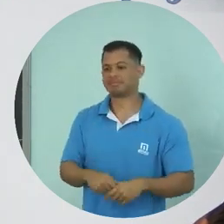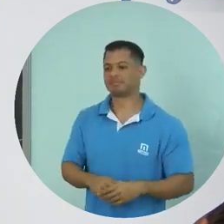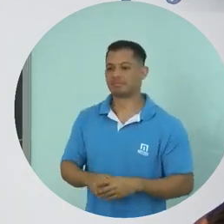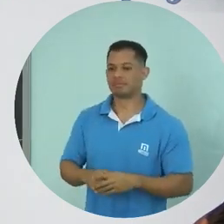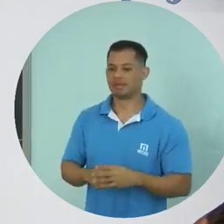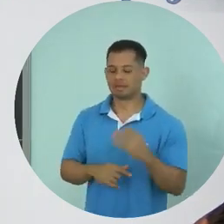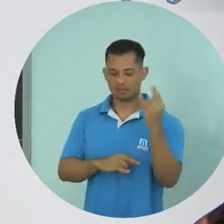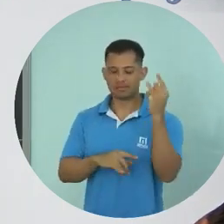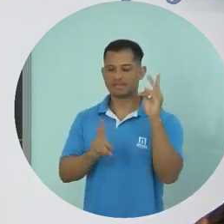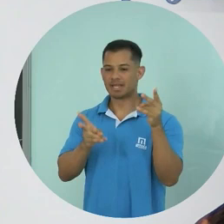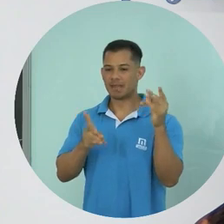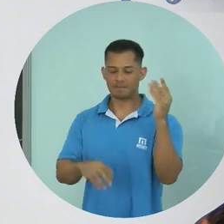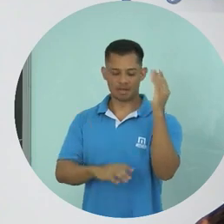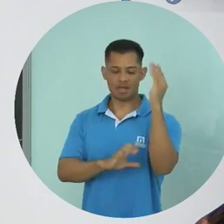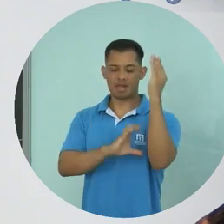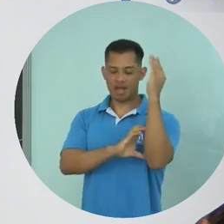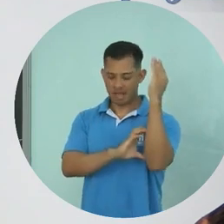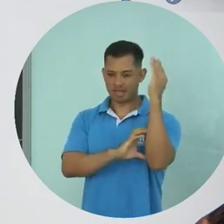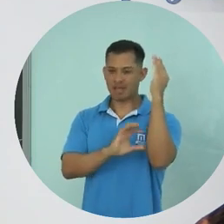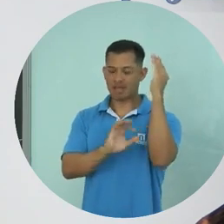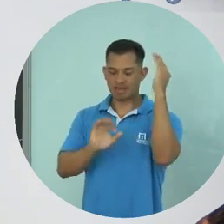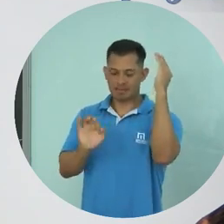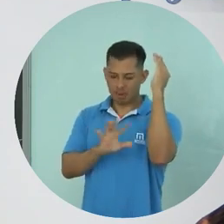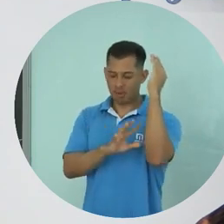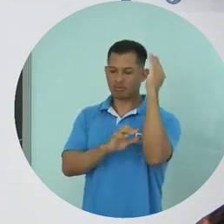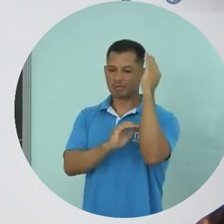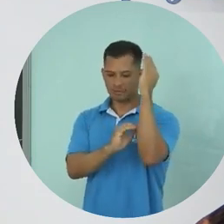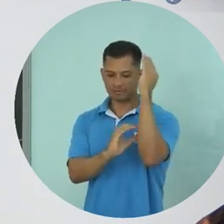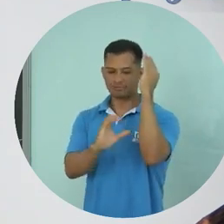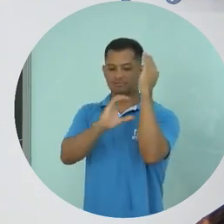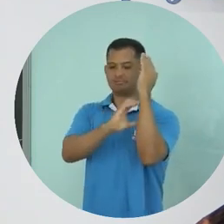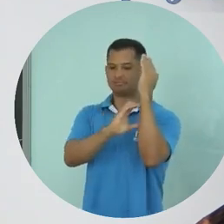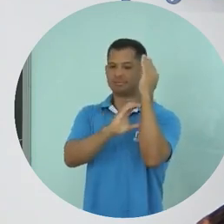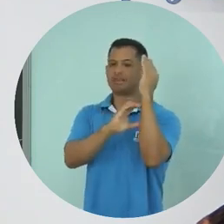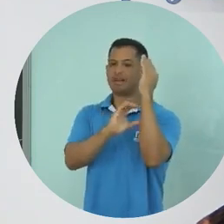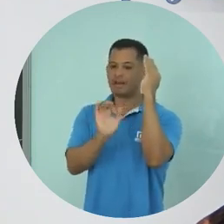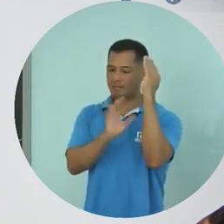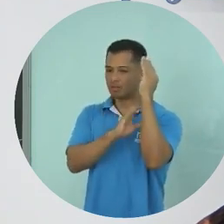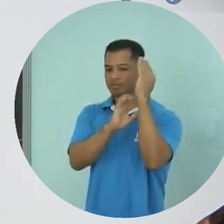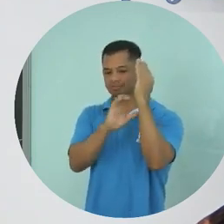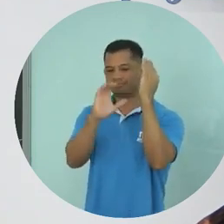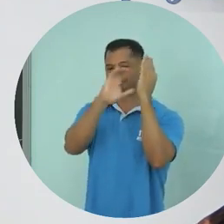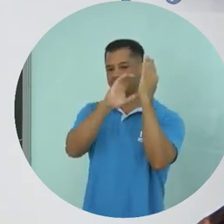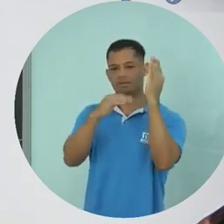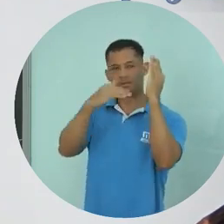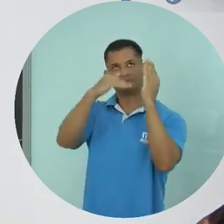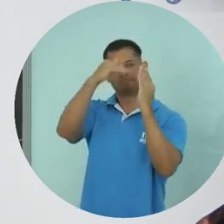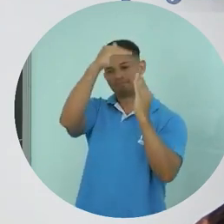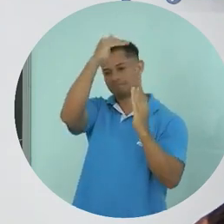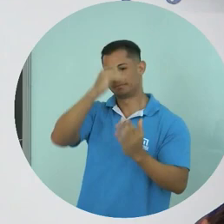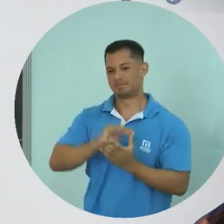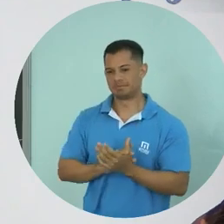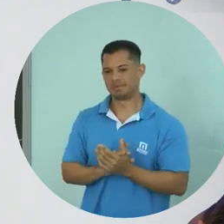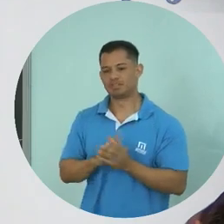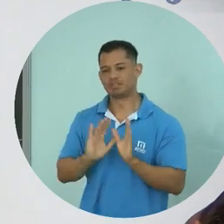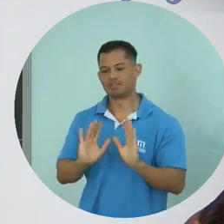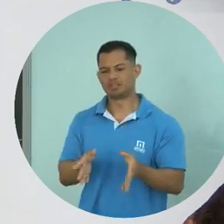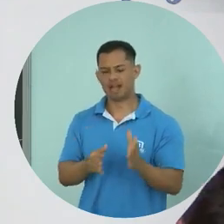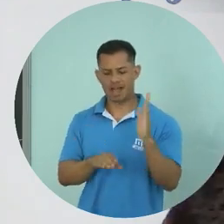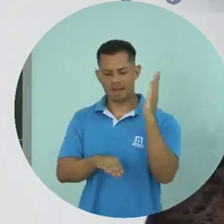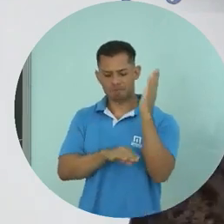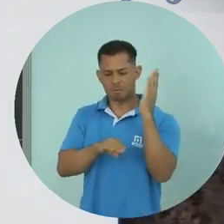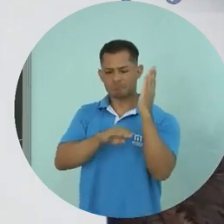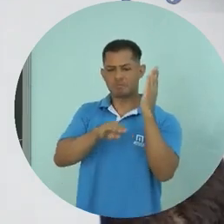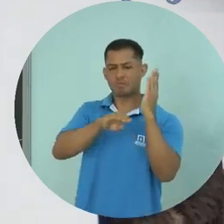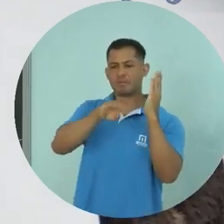etapas subsequentes, repetitivas. A gente vai subindo, concretando. A gente chegou a ter camadas de concretagem